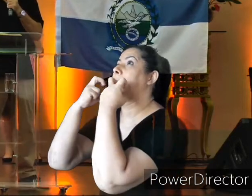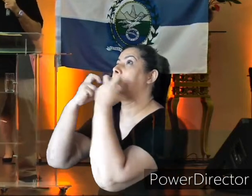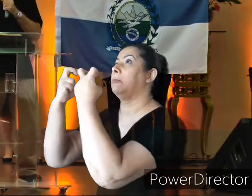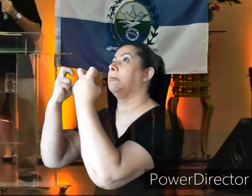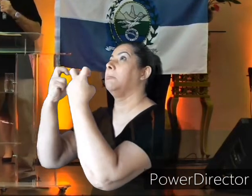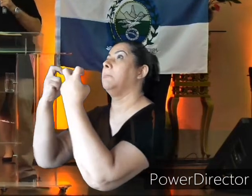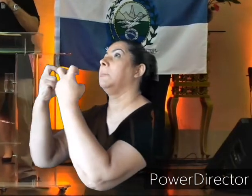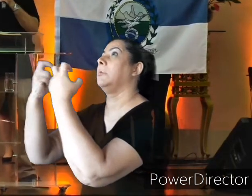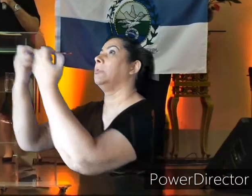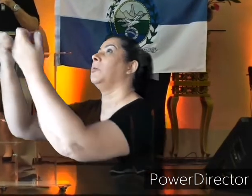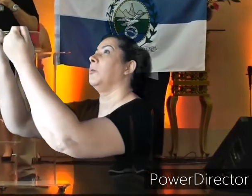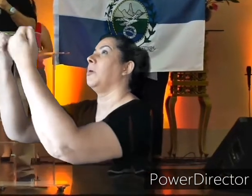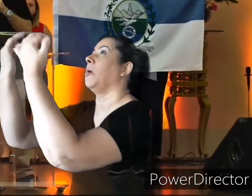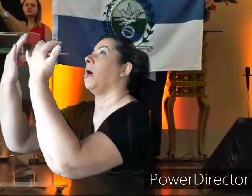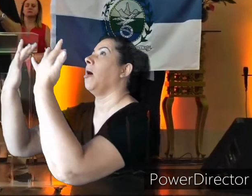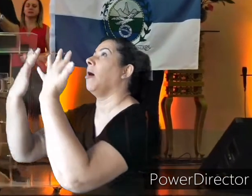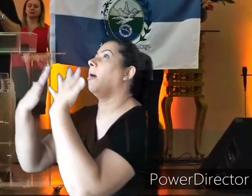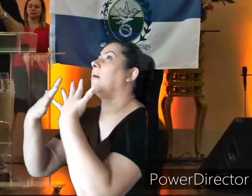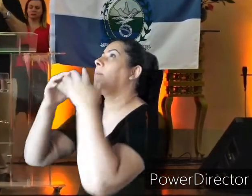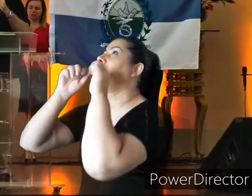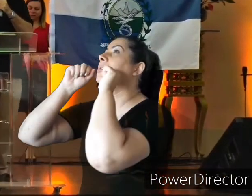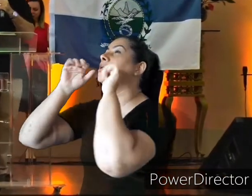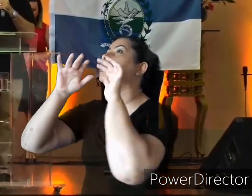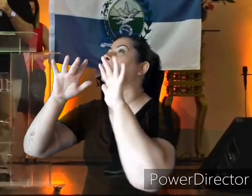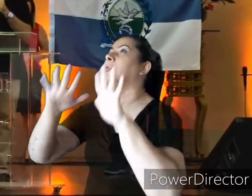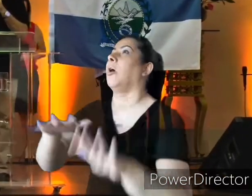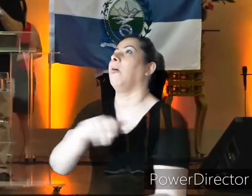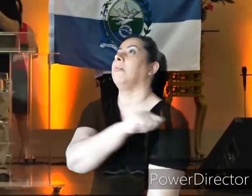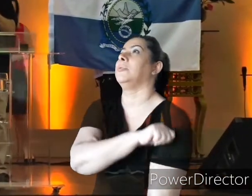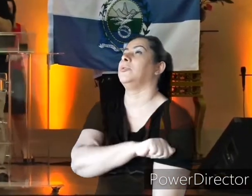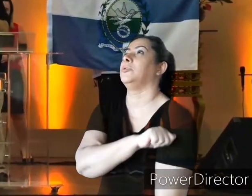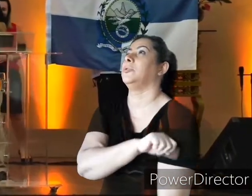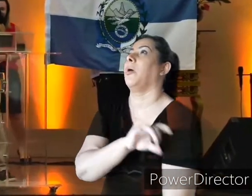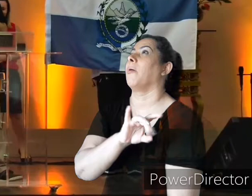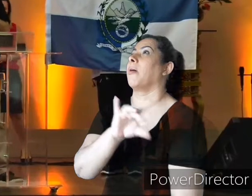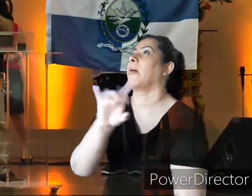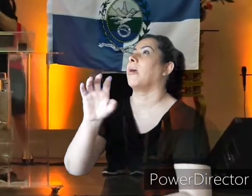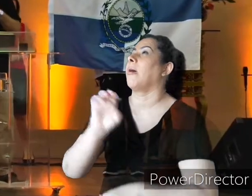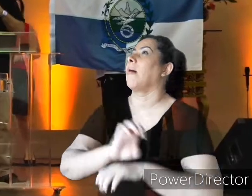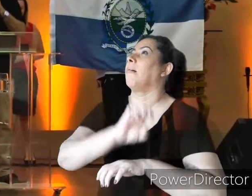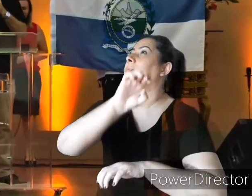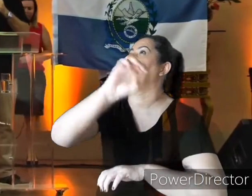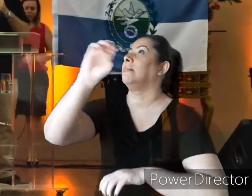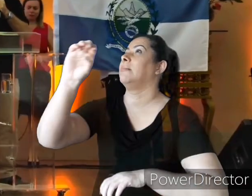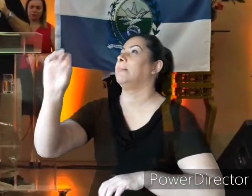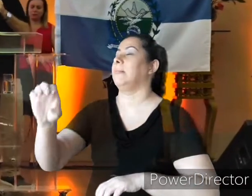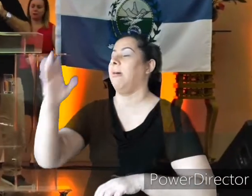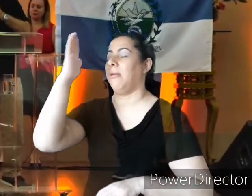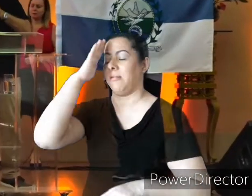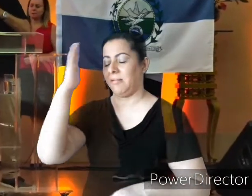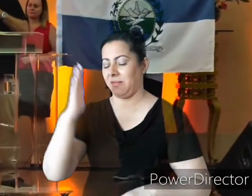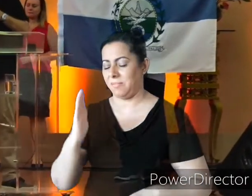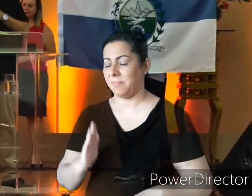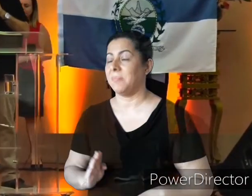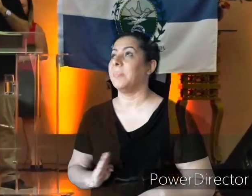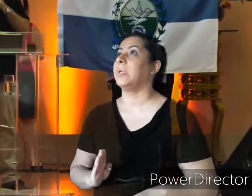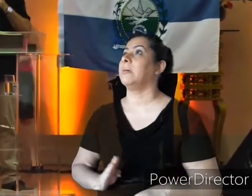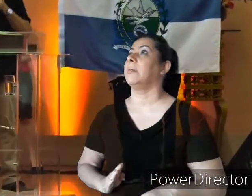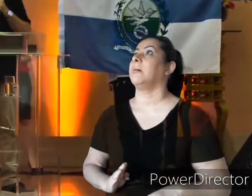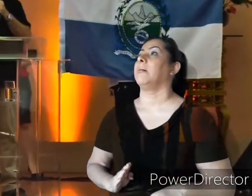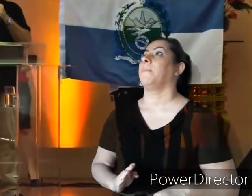todo o nosso Brasil. Senhor, nós pedimos, ó Deus, venha atuar, Senhor, em relação a esta enfermidade,